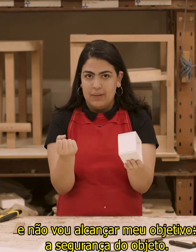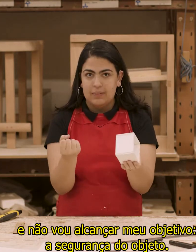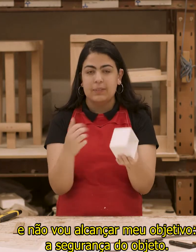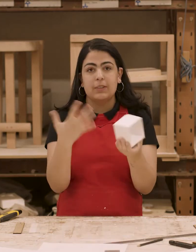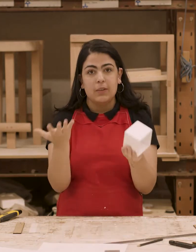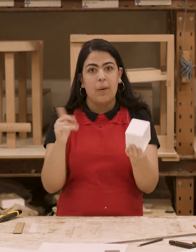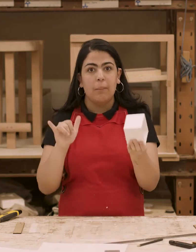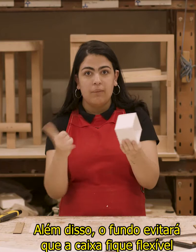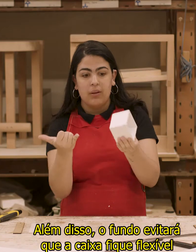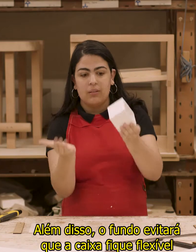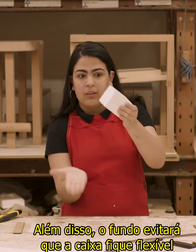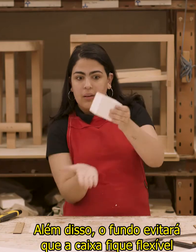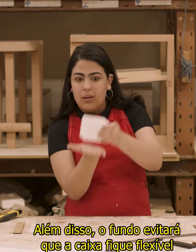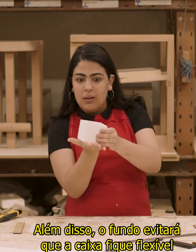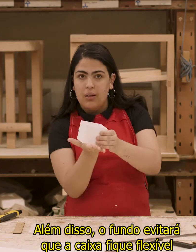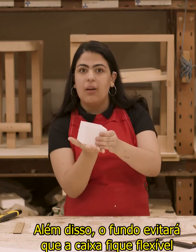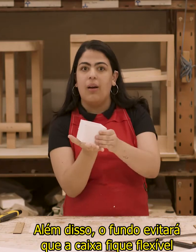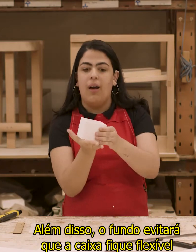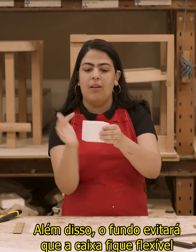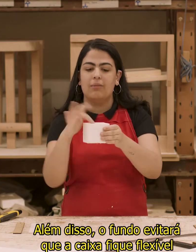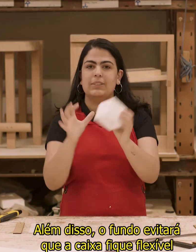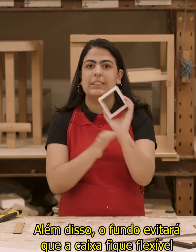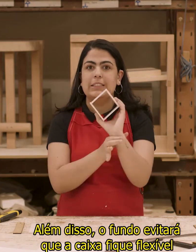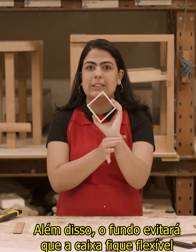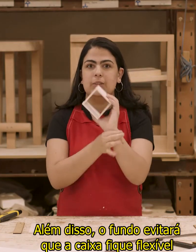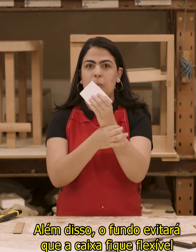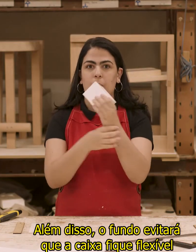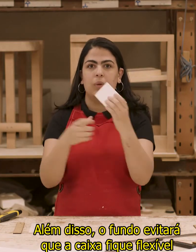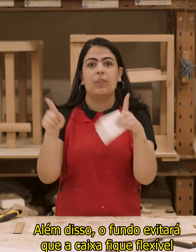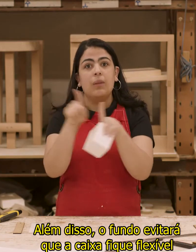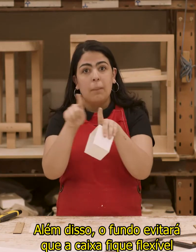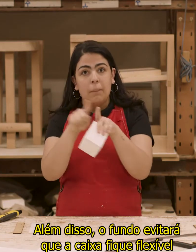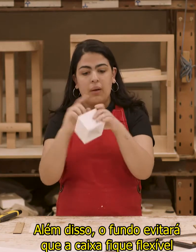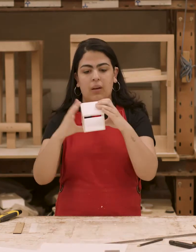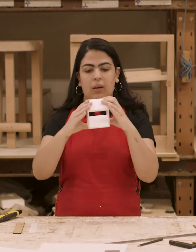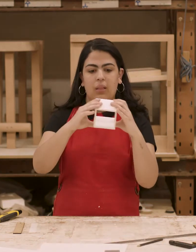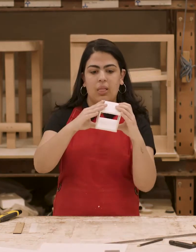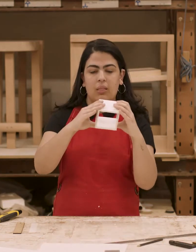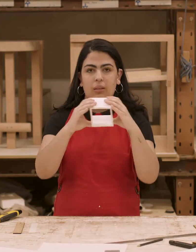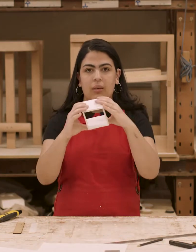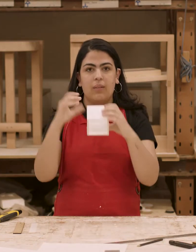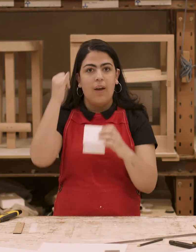do objeto. Além disso, o fundo evitará que a caixa fique flexível